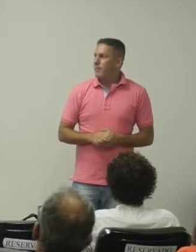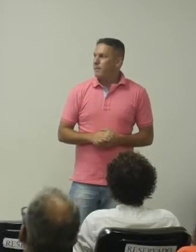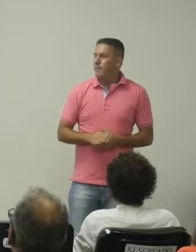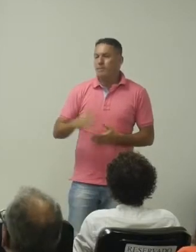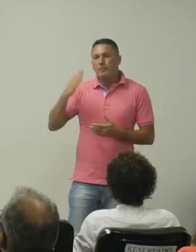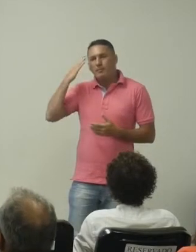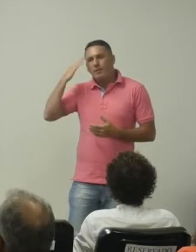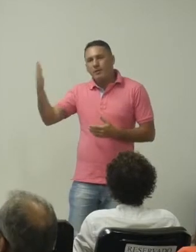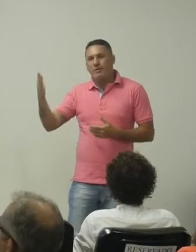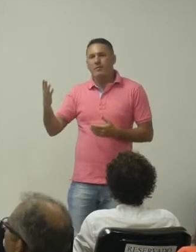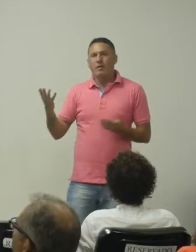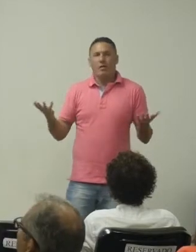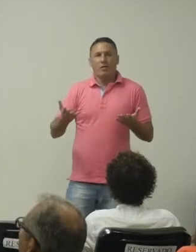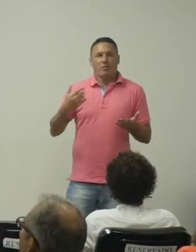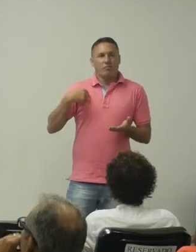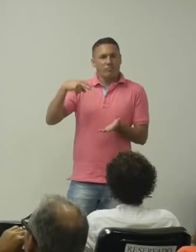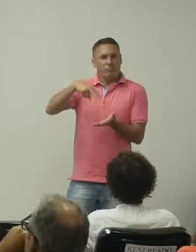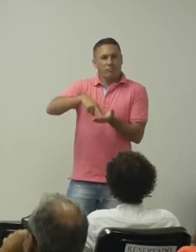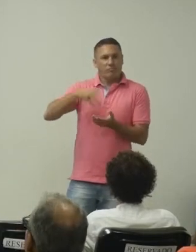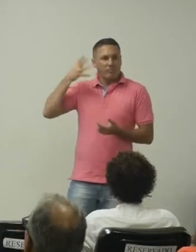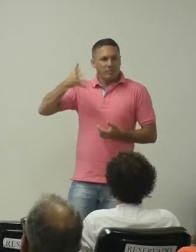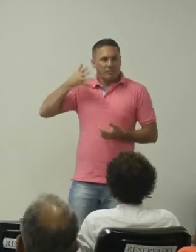Obrigado por essa oportunidade.